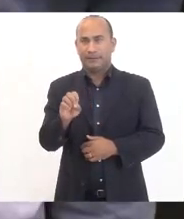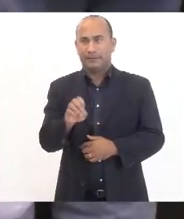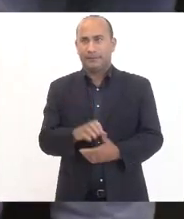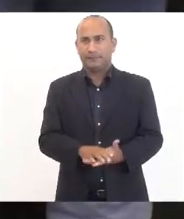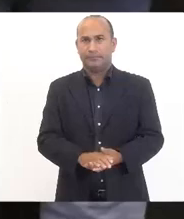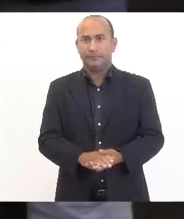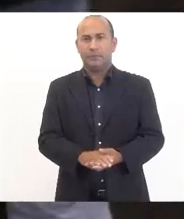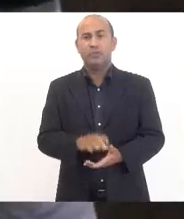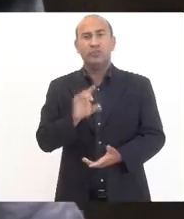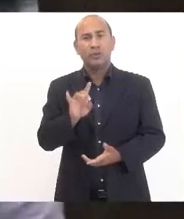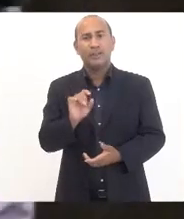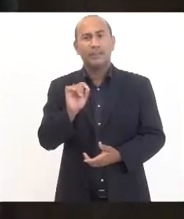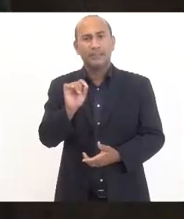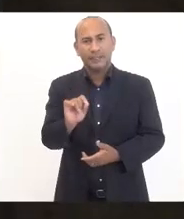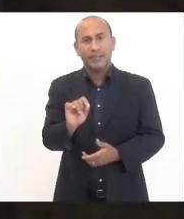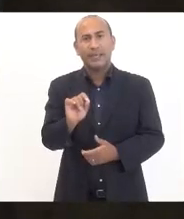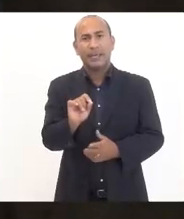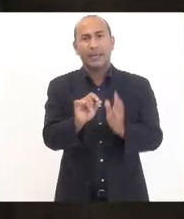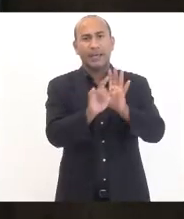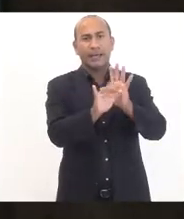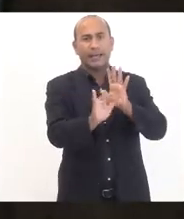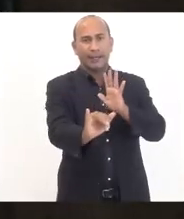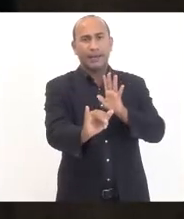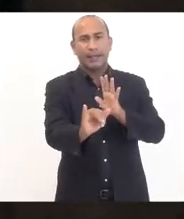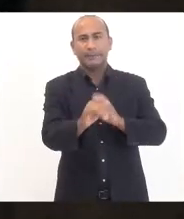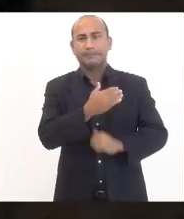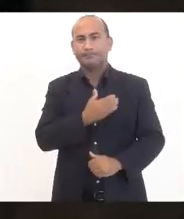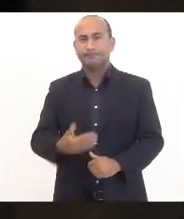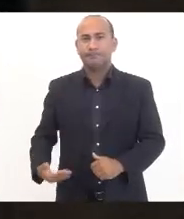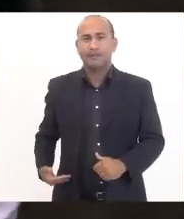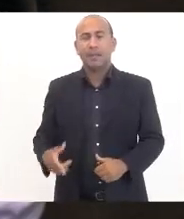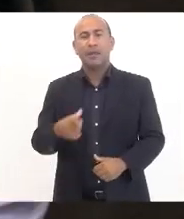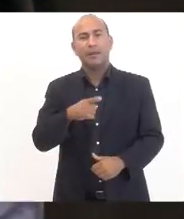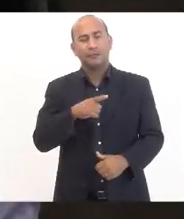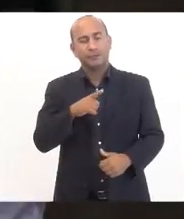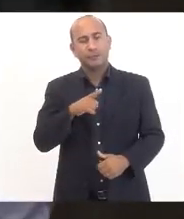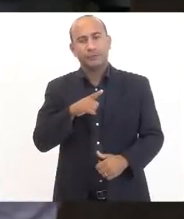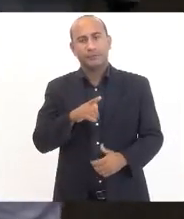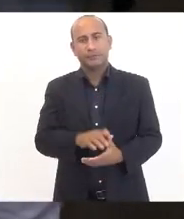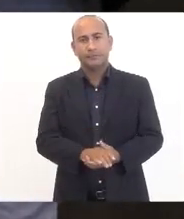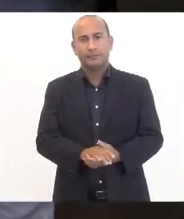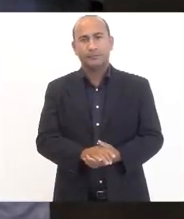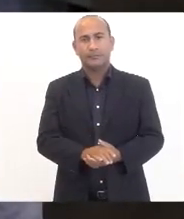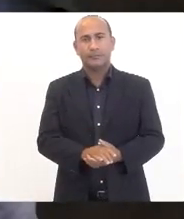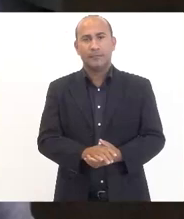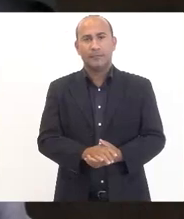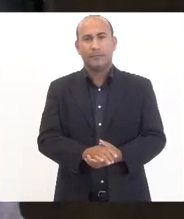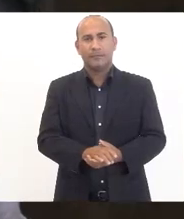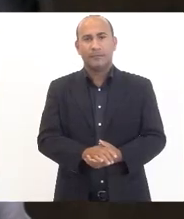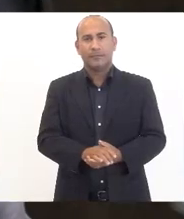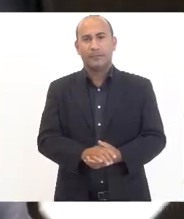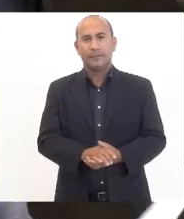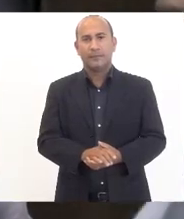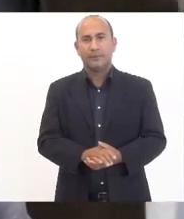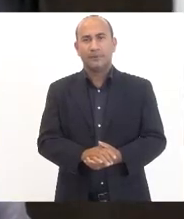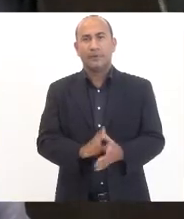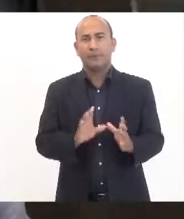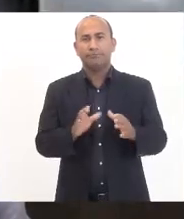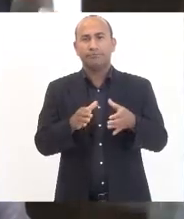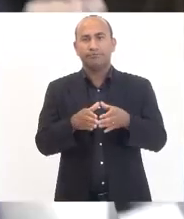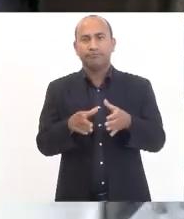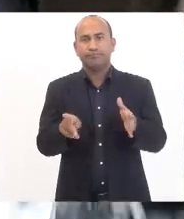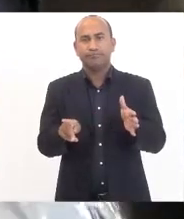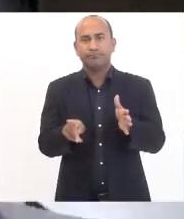que no decreto, na lei de utilidade pública, ainda constava como, diz Paulo de Fronten, distrito de